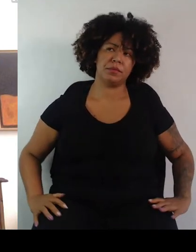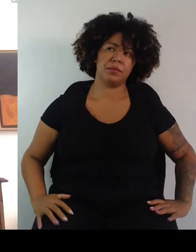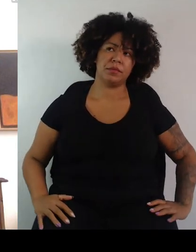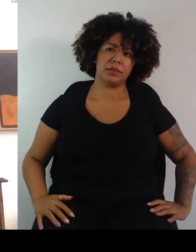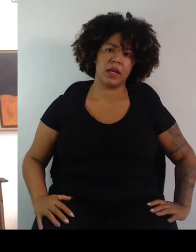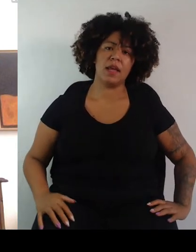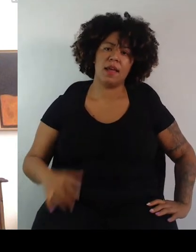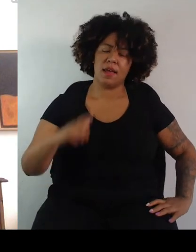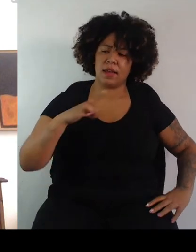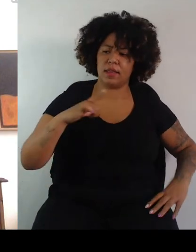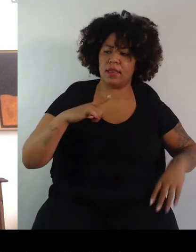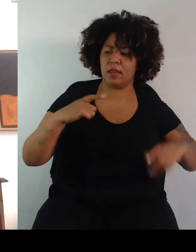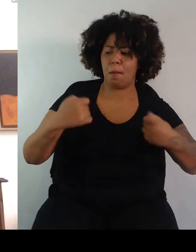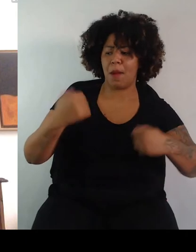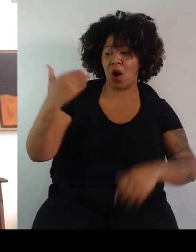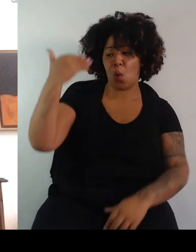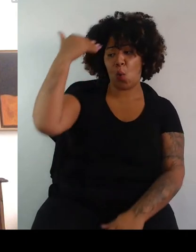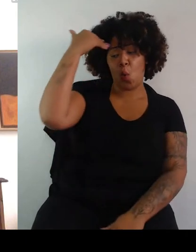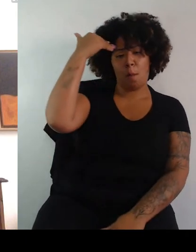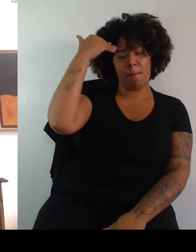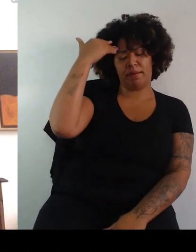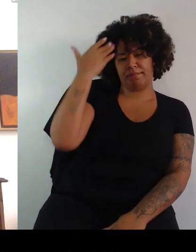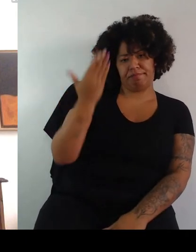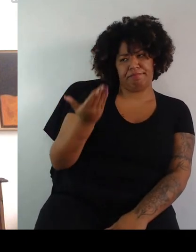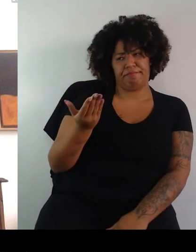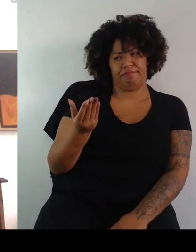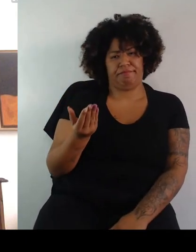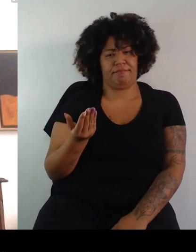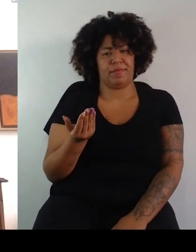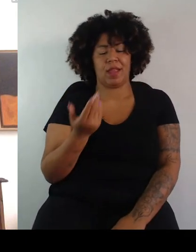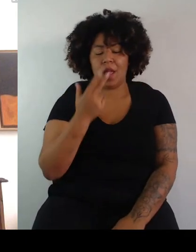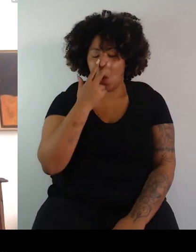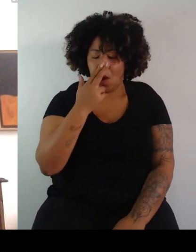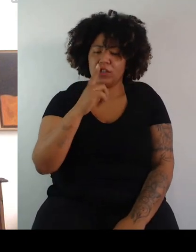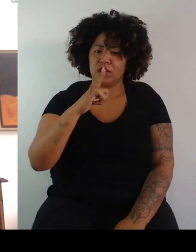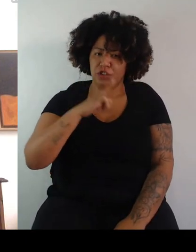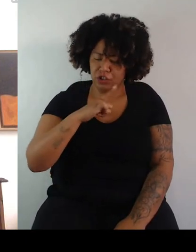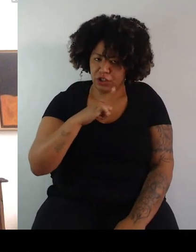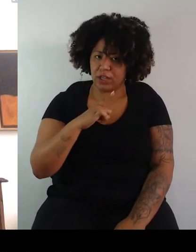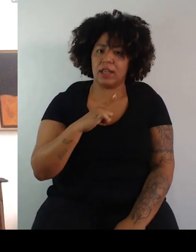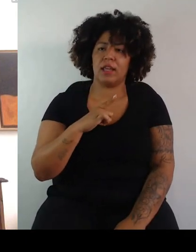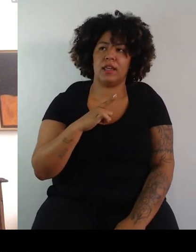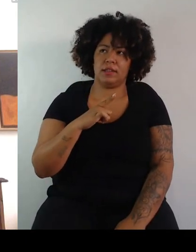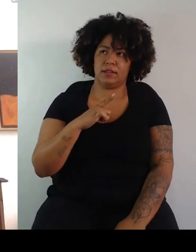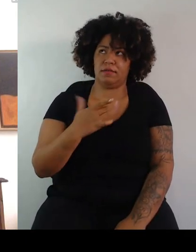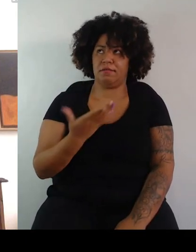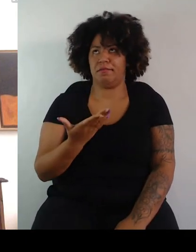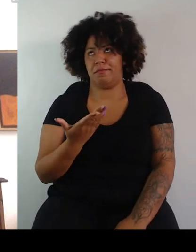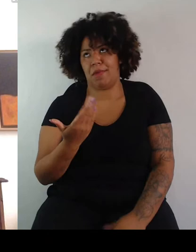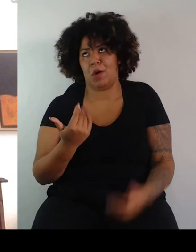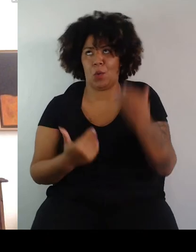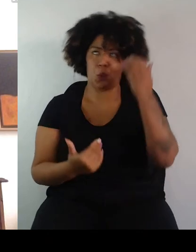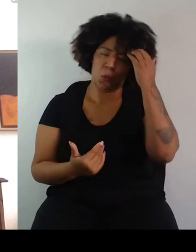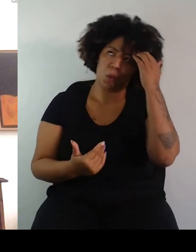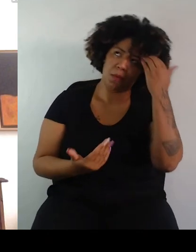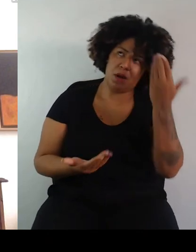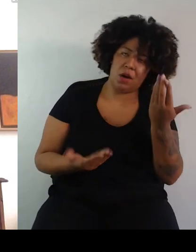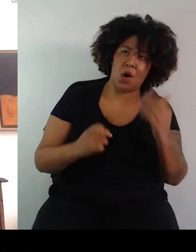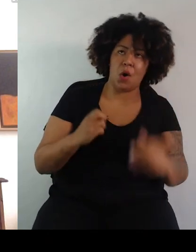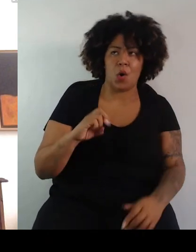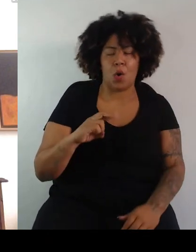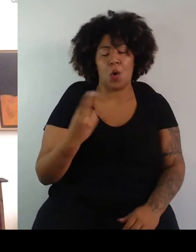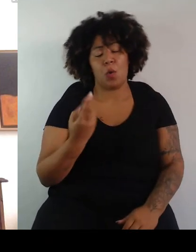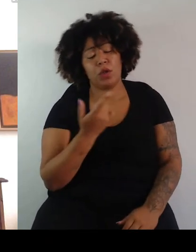um preço a ser pago ali Acho que havia um preço a ser pago em outras áreas